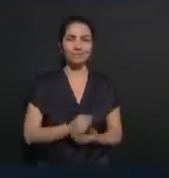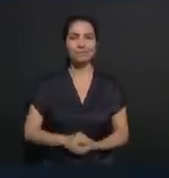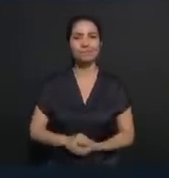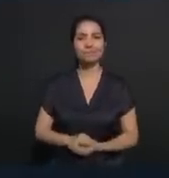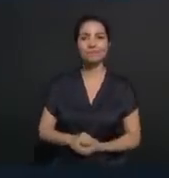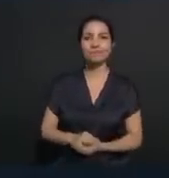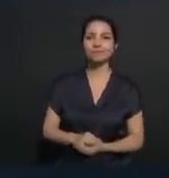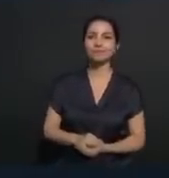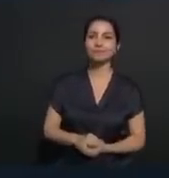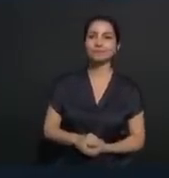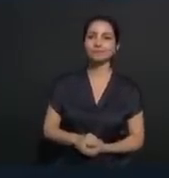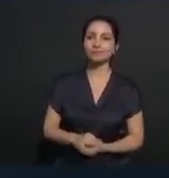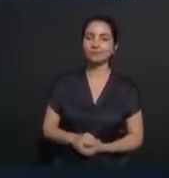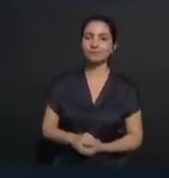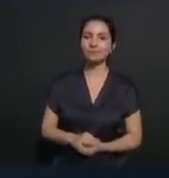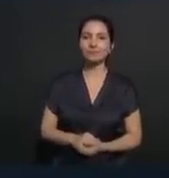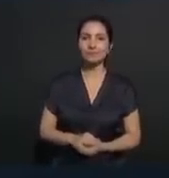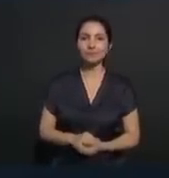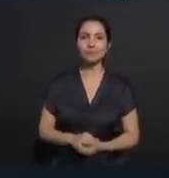Fiel.